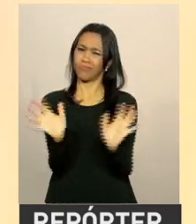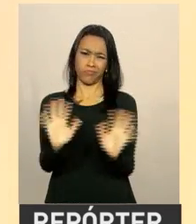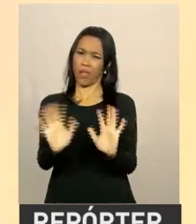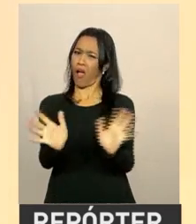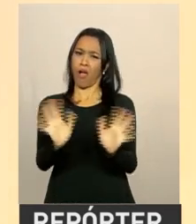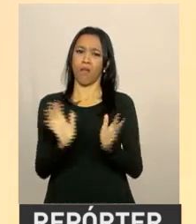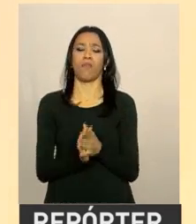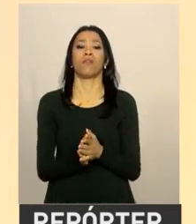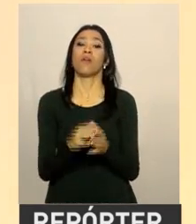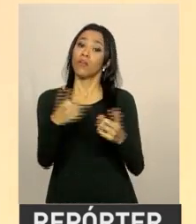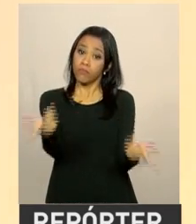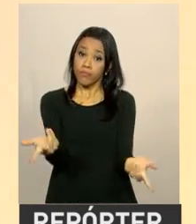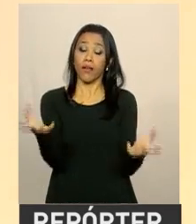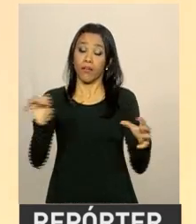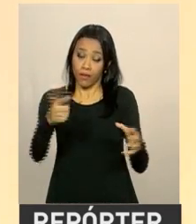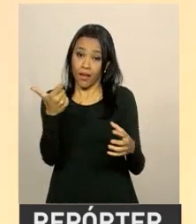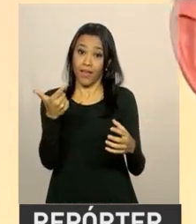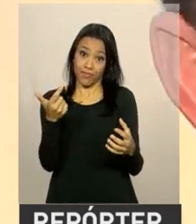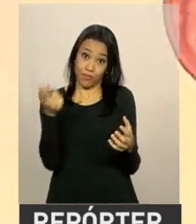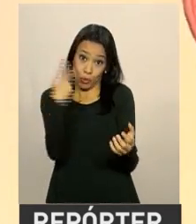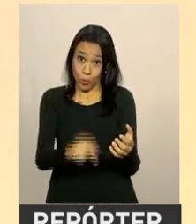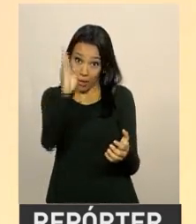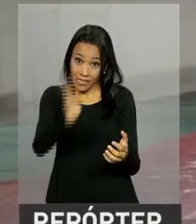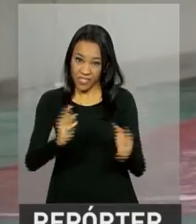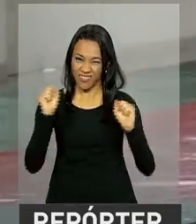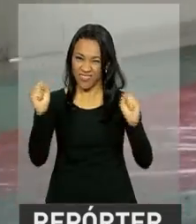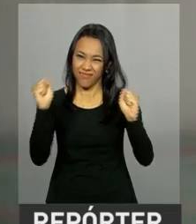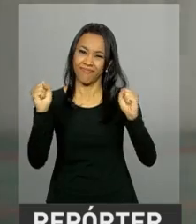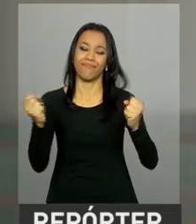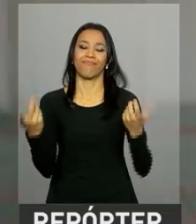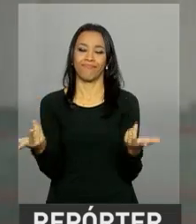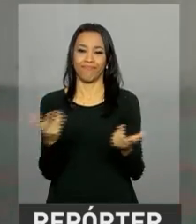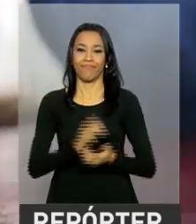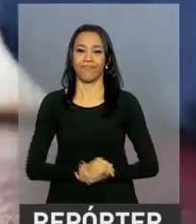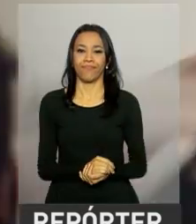Atletas brasileiros, talvez com mais ênfase, claro, são os nossos atletas, mas também os adversários.